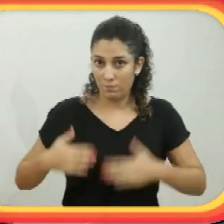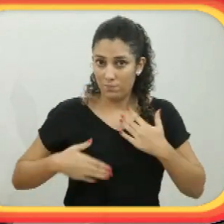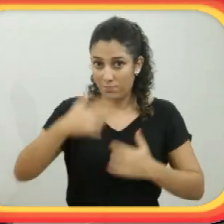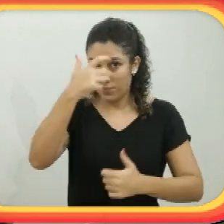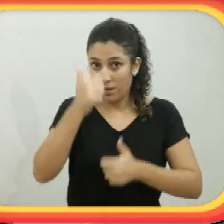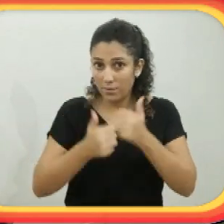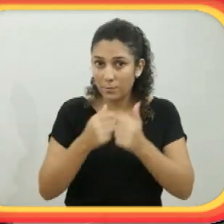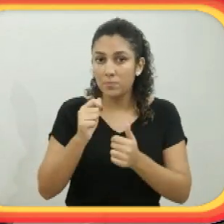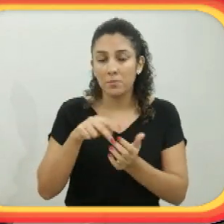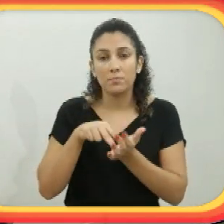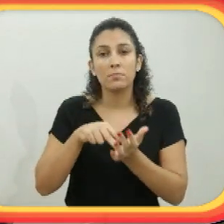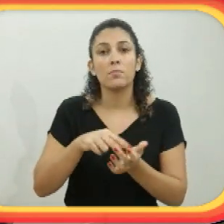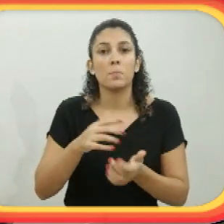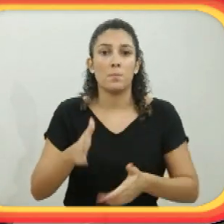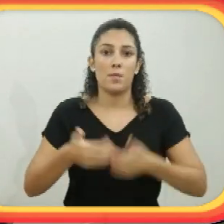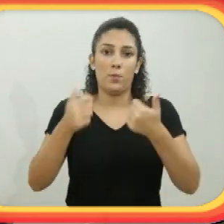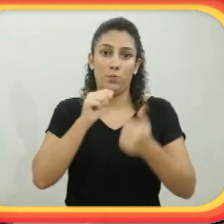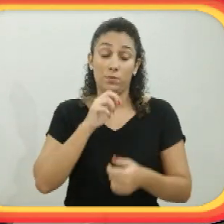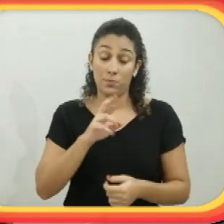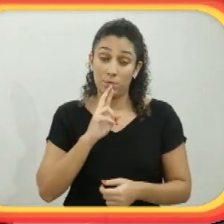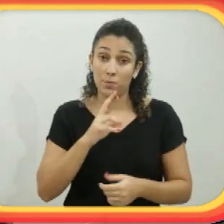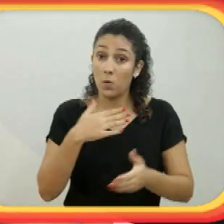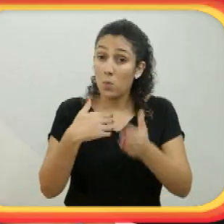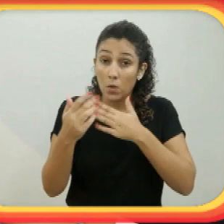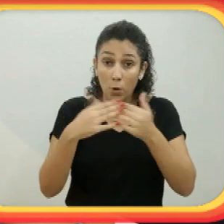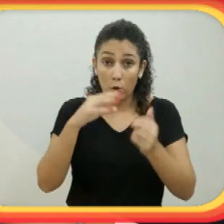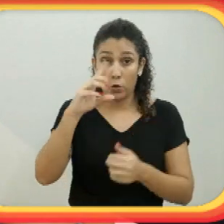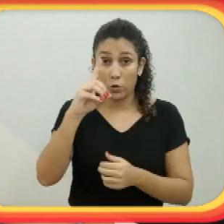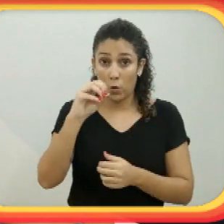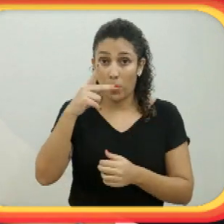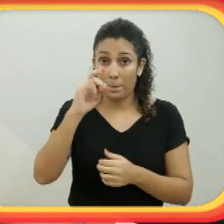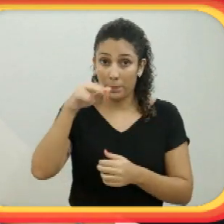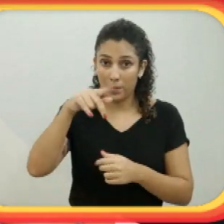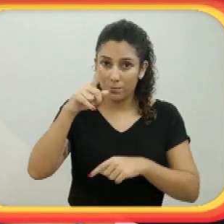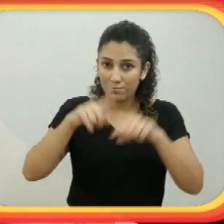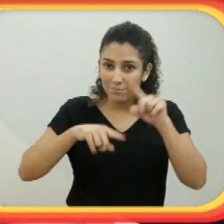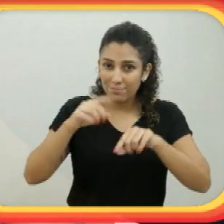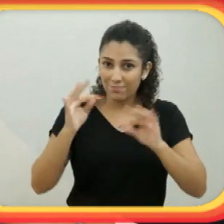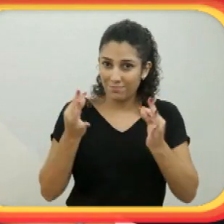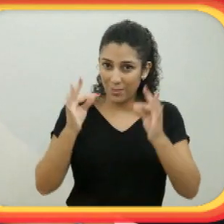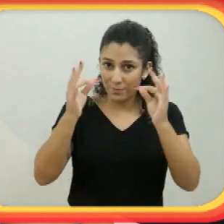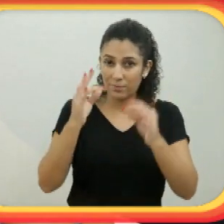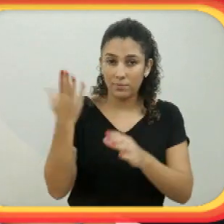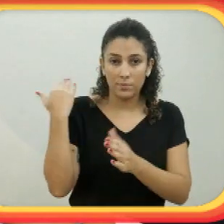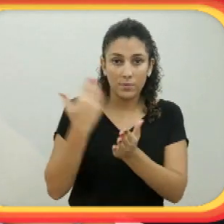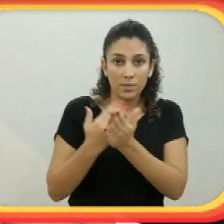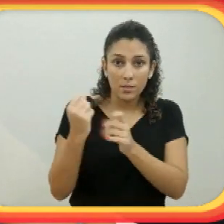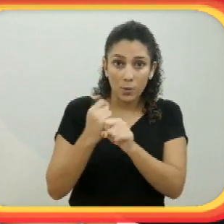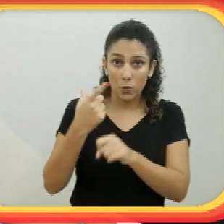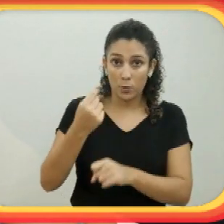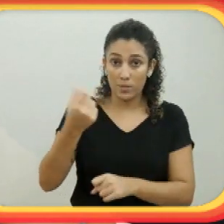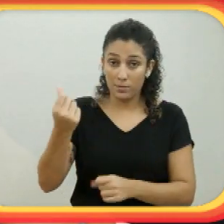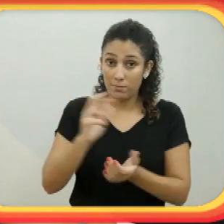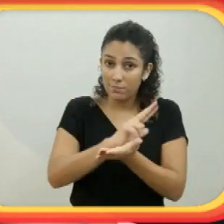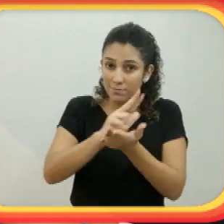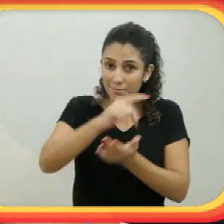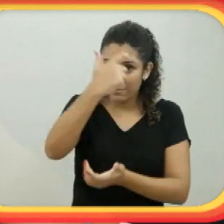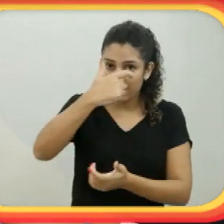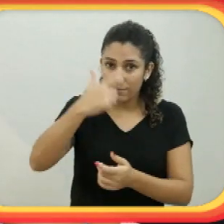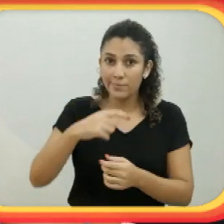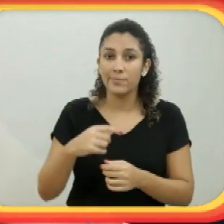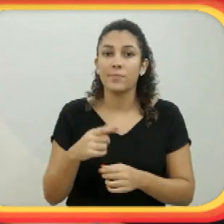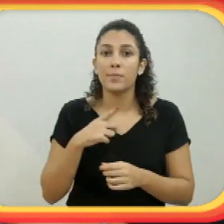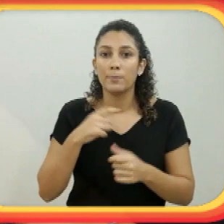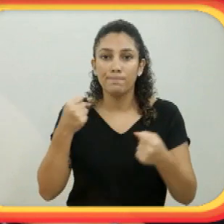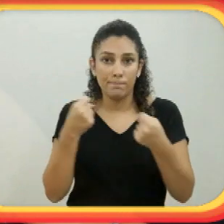do resultado dele do que qualquer doping tecnológico. Desde 2006, vários atletas dizem que vão bater o recorde do Usain Bolt, e até